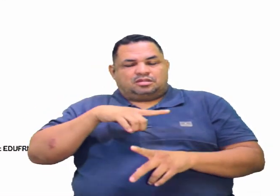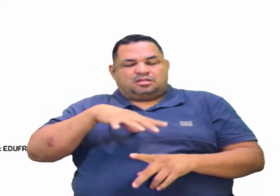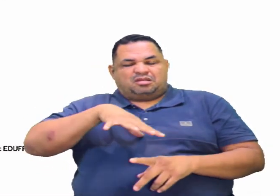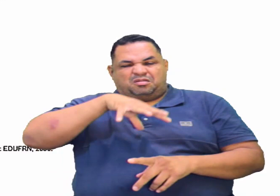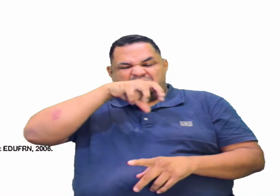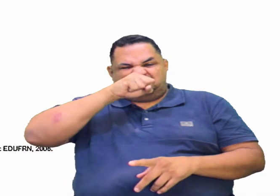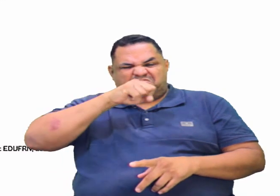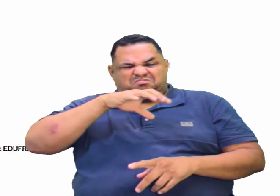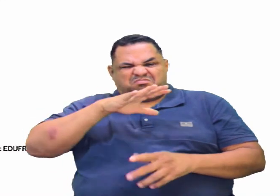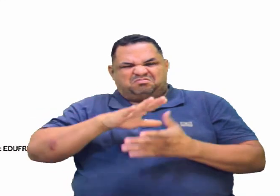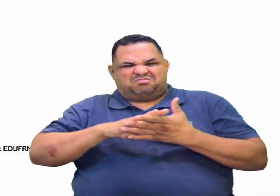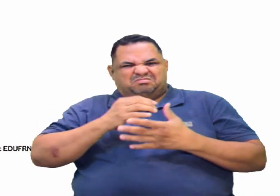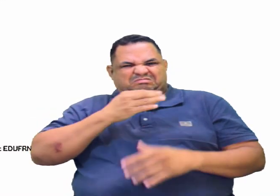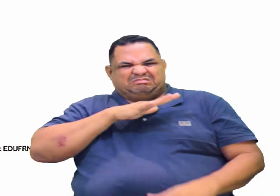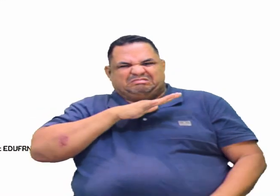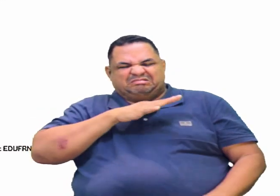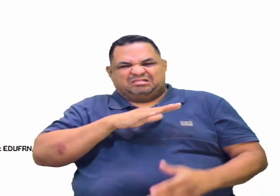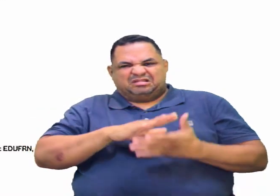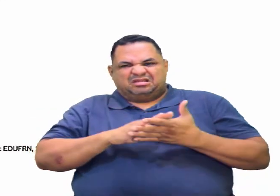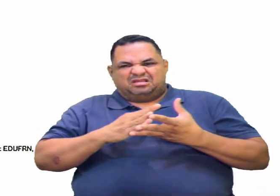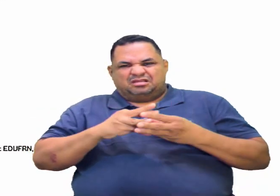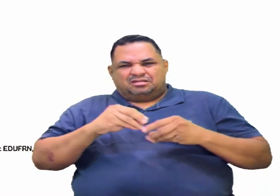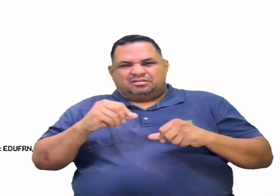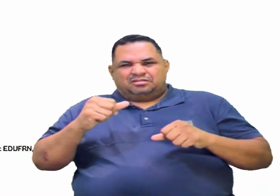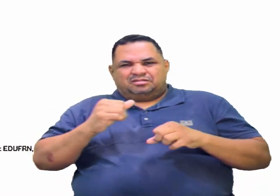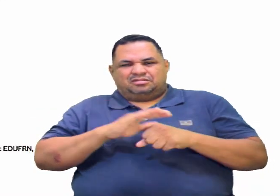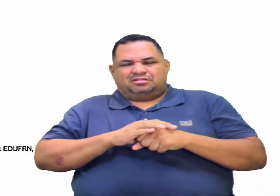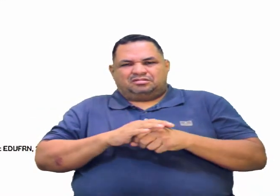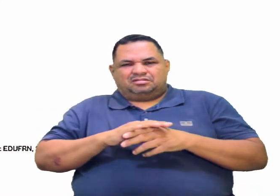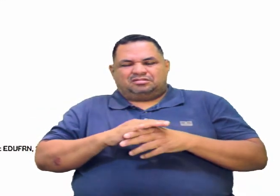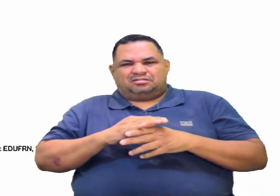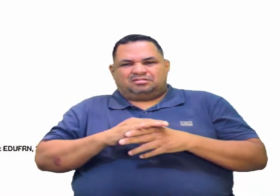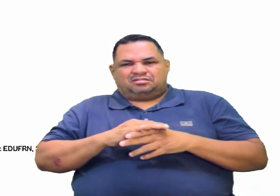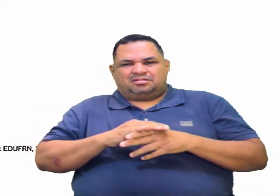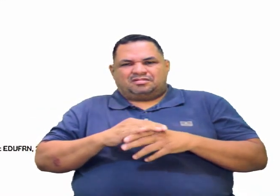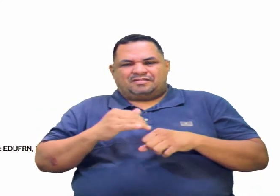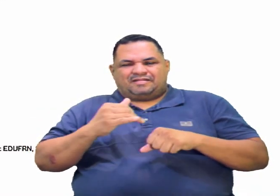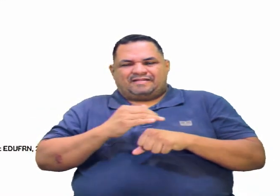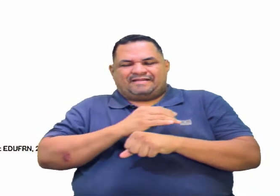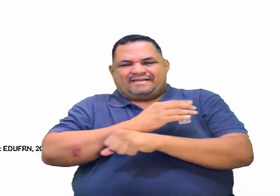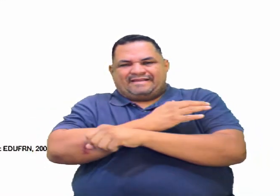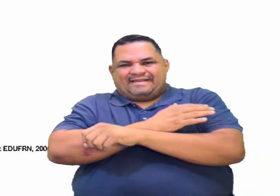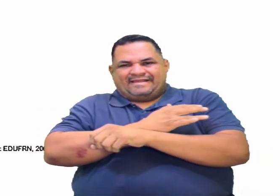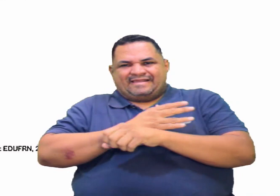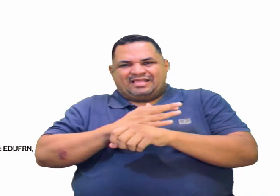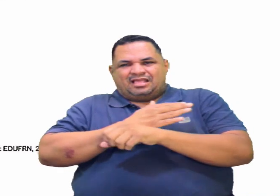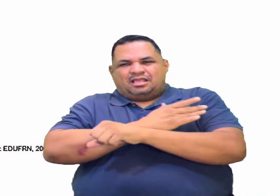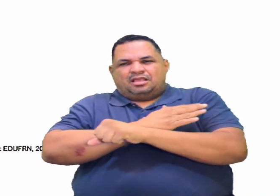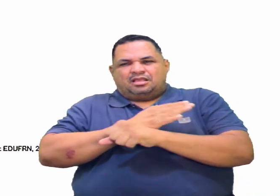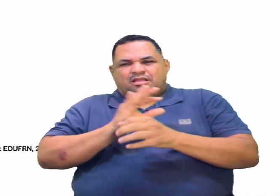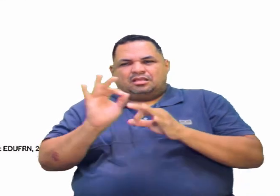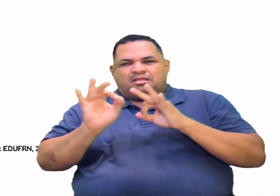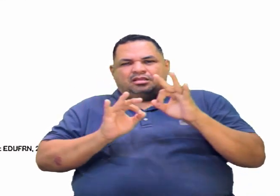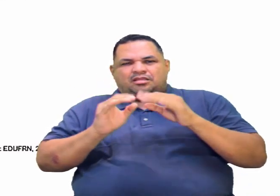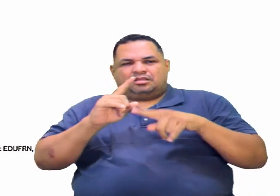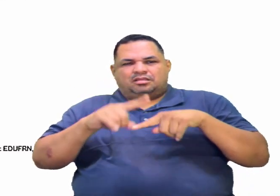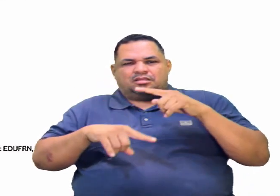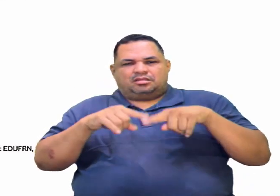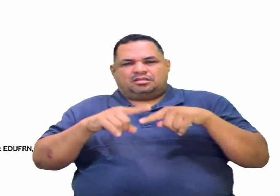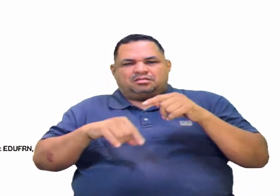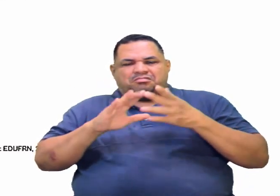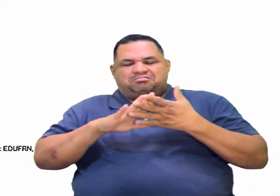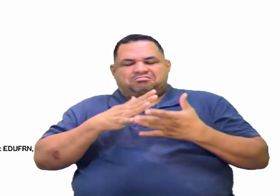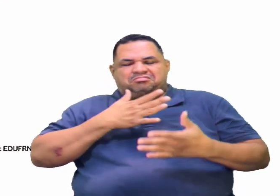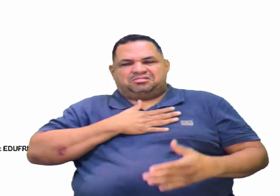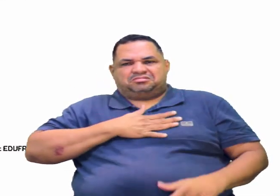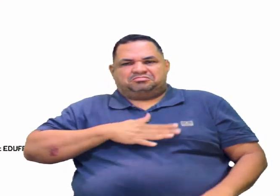odor desagradável e oxida na presença do ar atmosférico, formando produtos